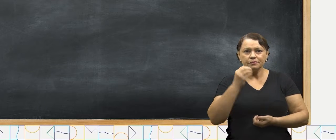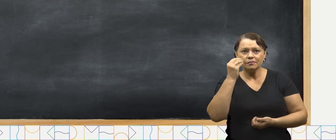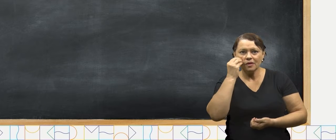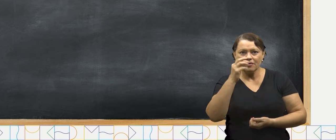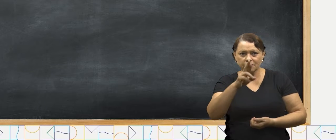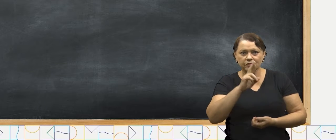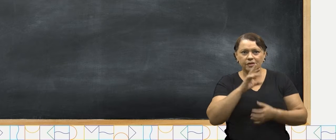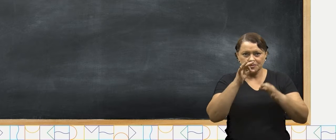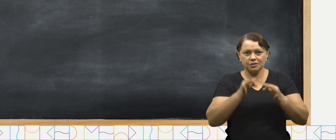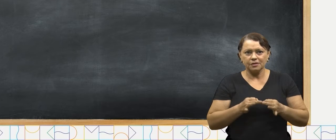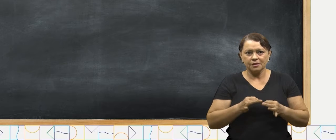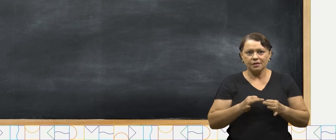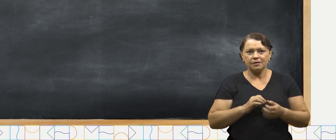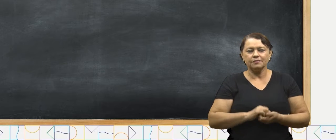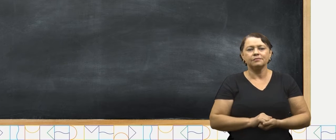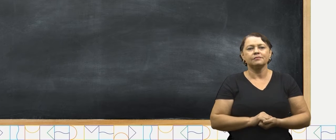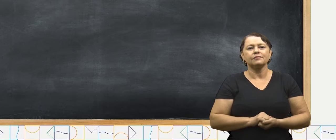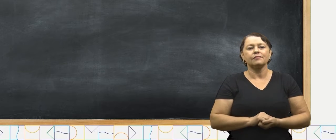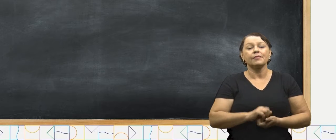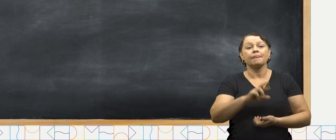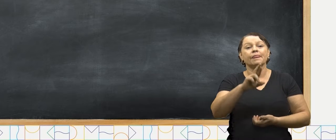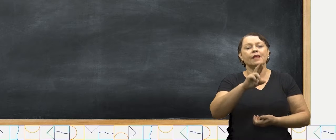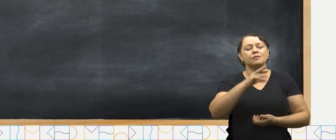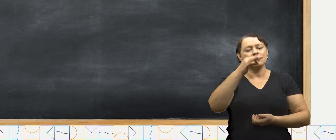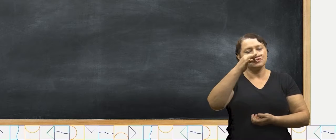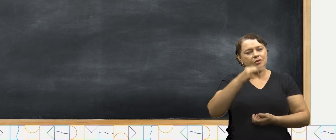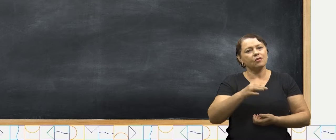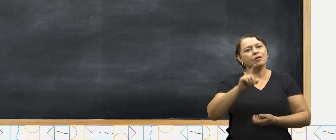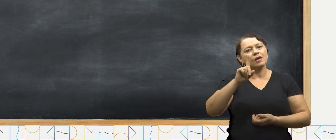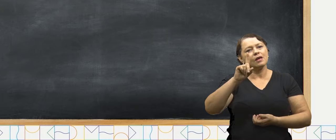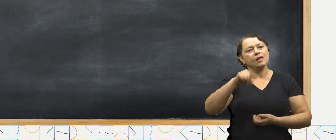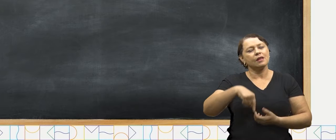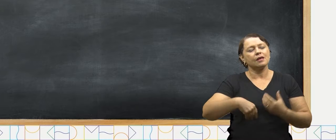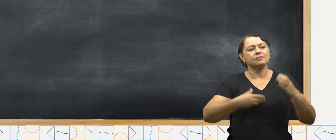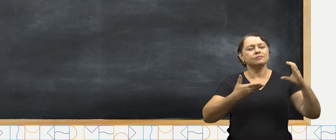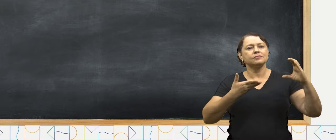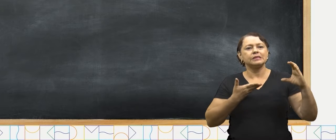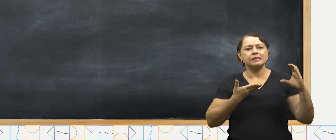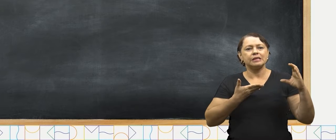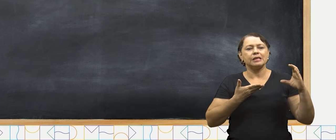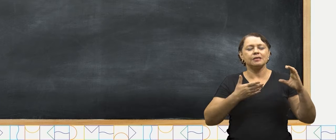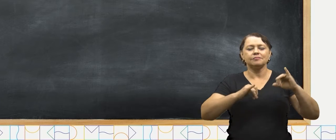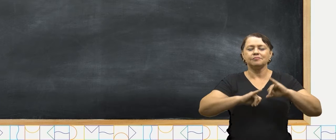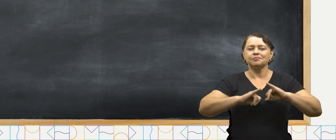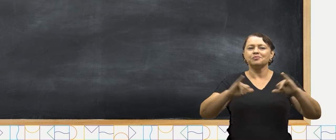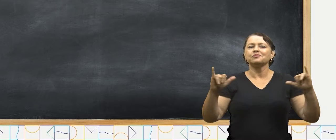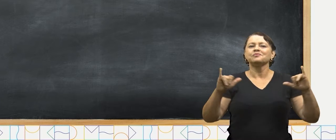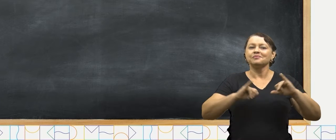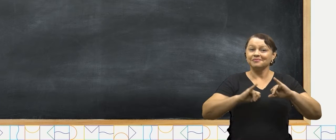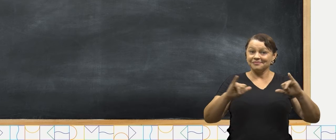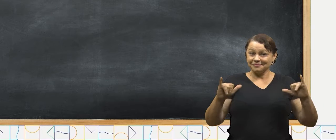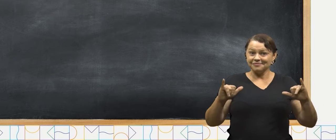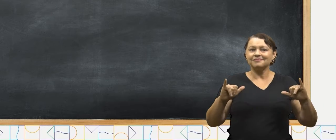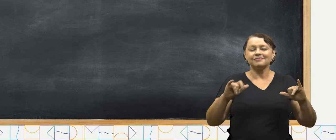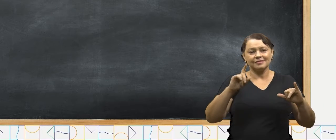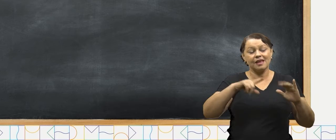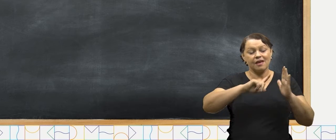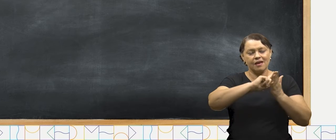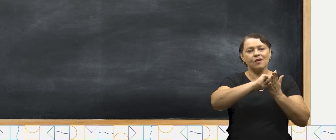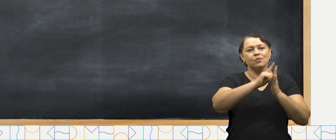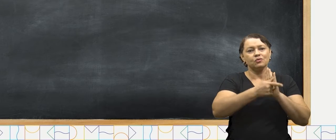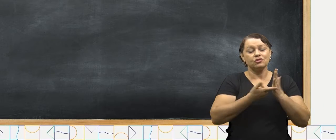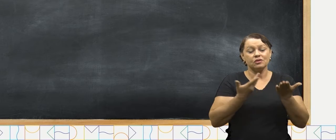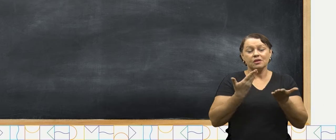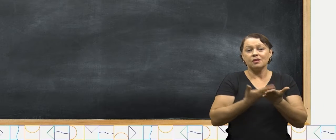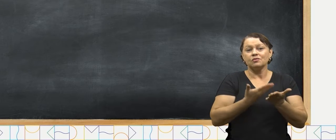Vamos verificar a resposta correta? A resposta correta é notícias, exatamente o